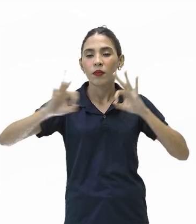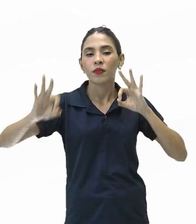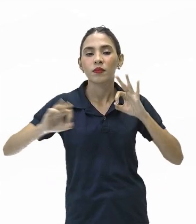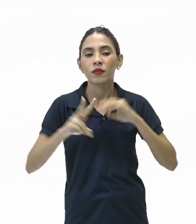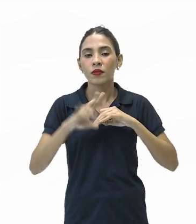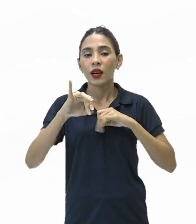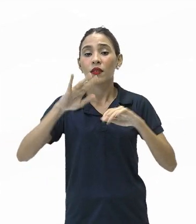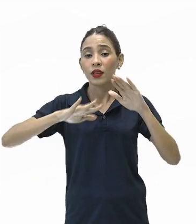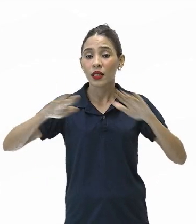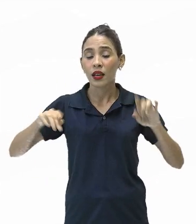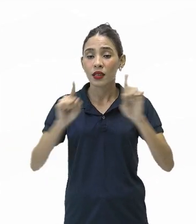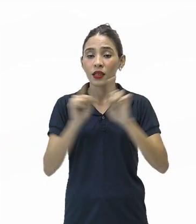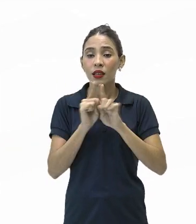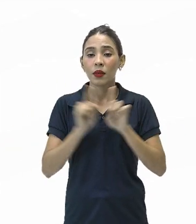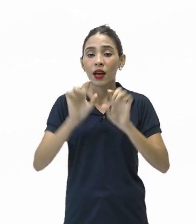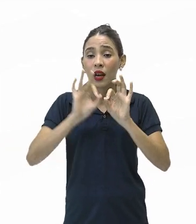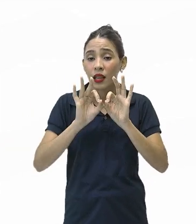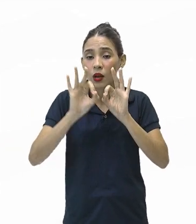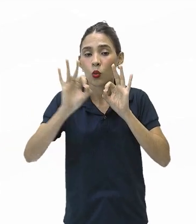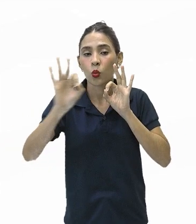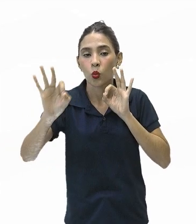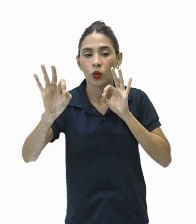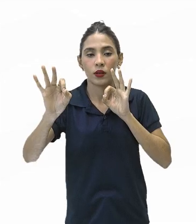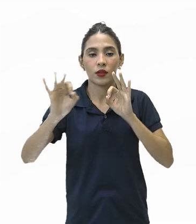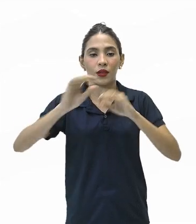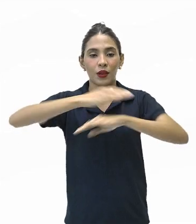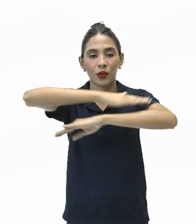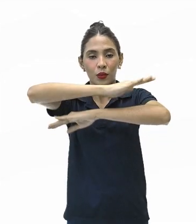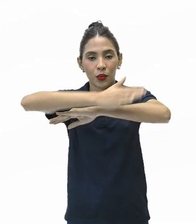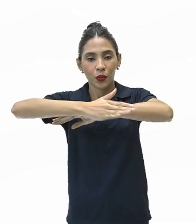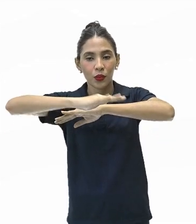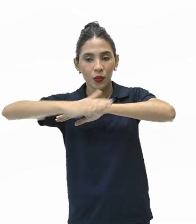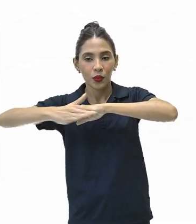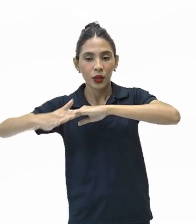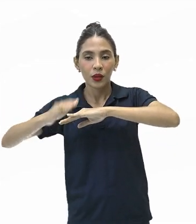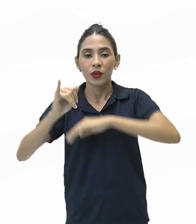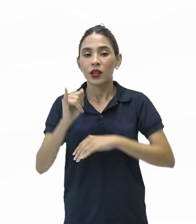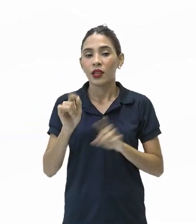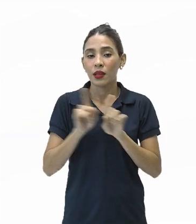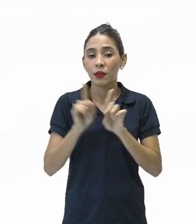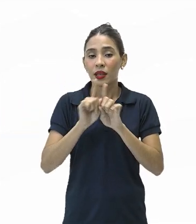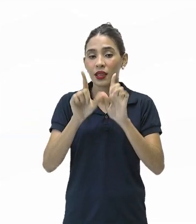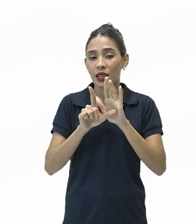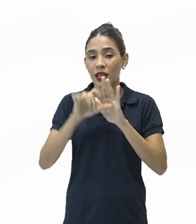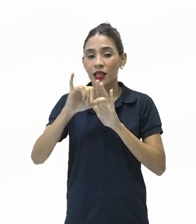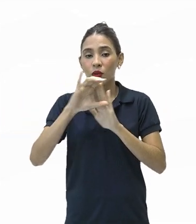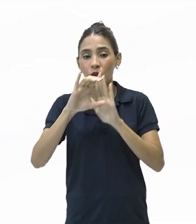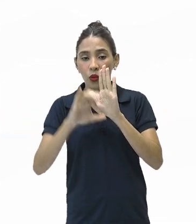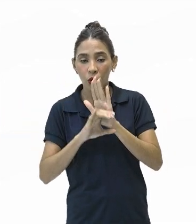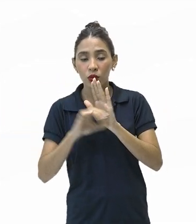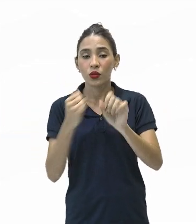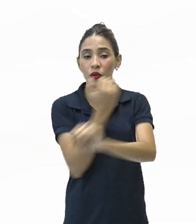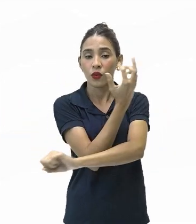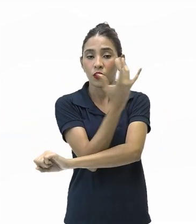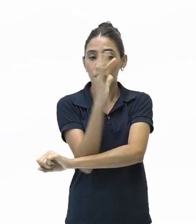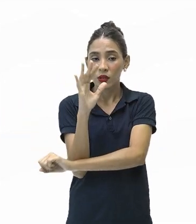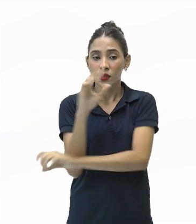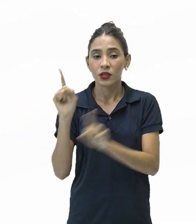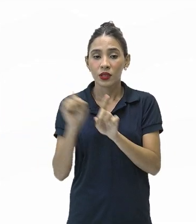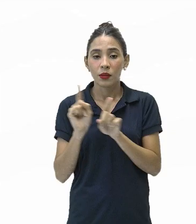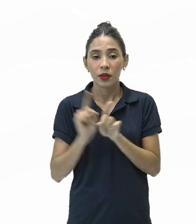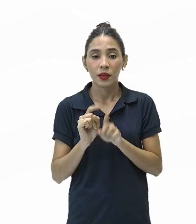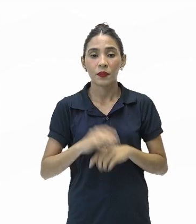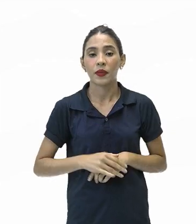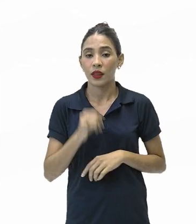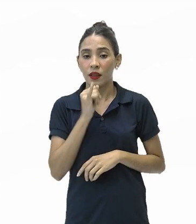ela vai variar conforme a largura do rio. Isso tudo está preconizado aí na lei do Código Florestal. As nascentes e